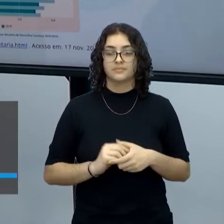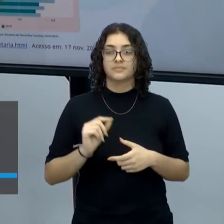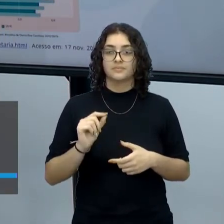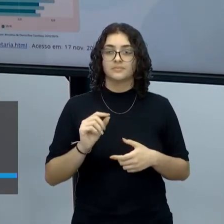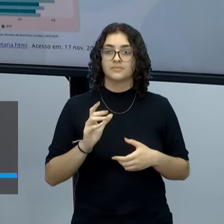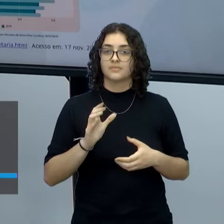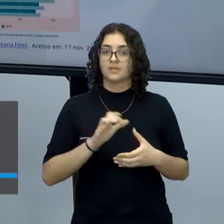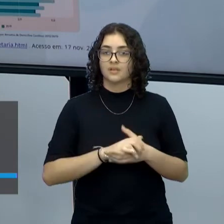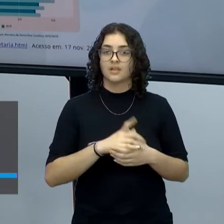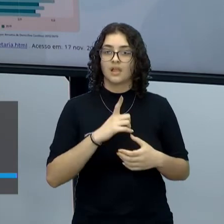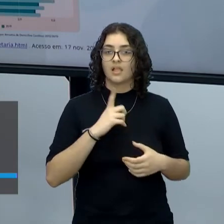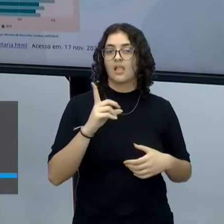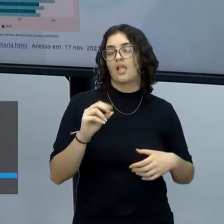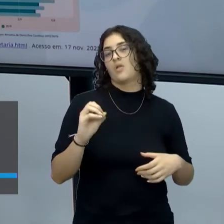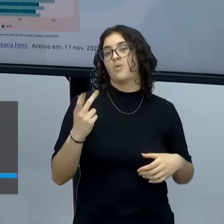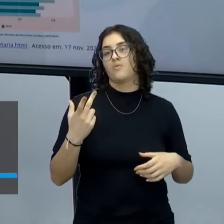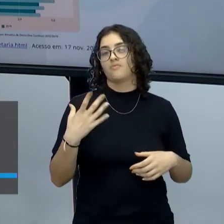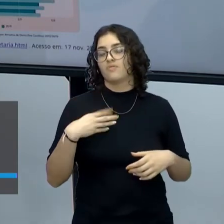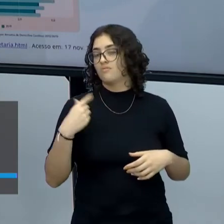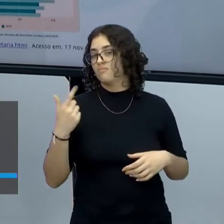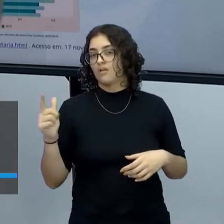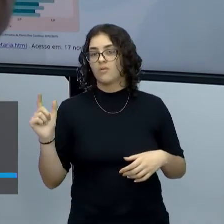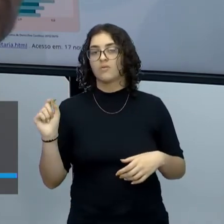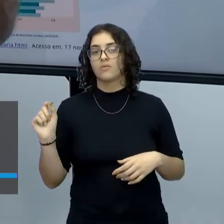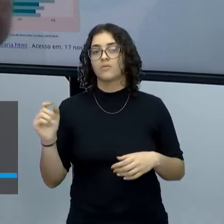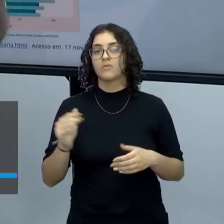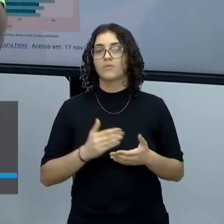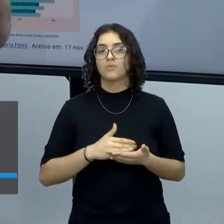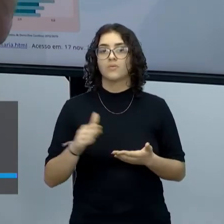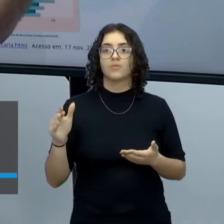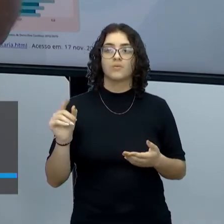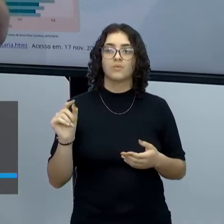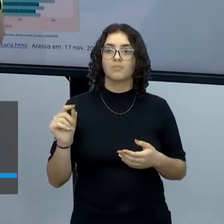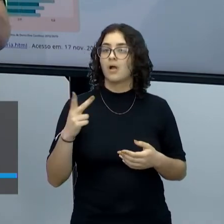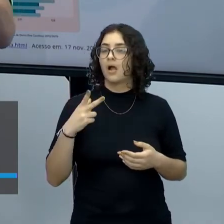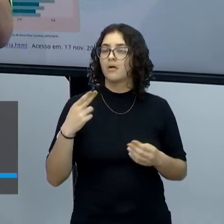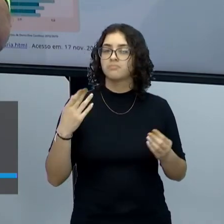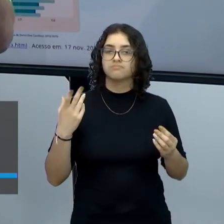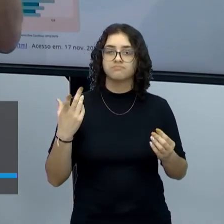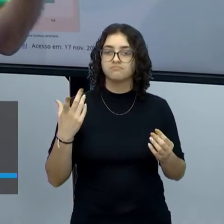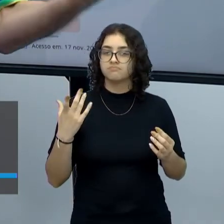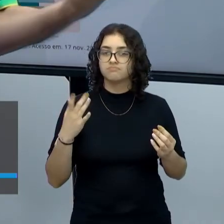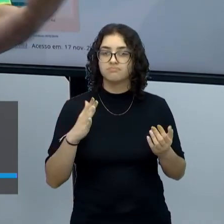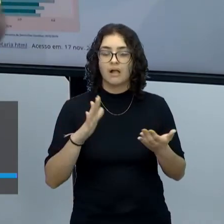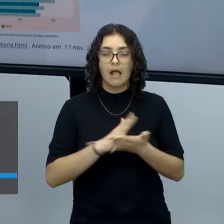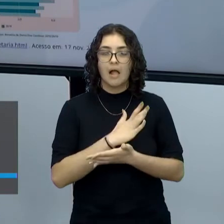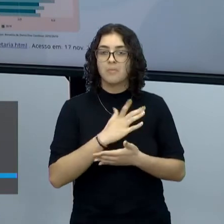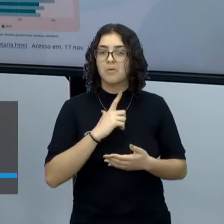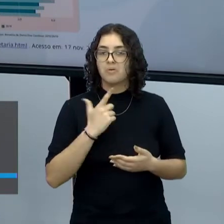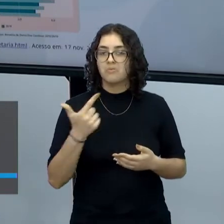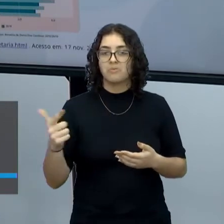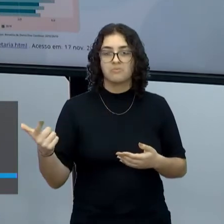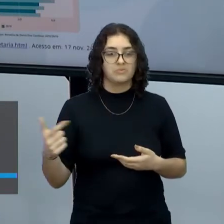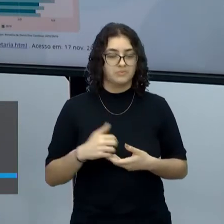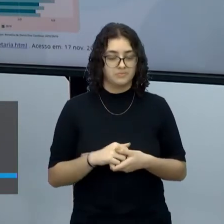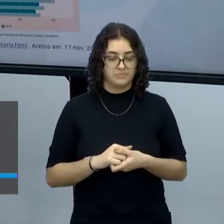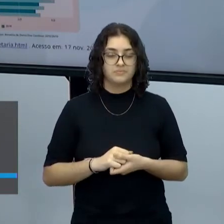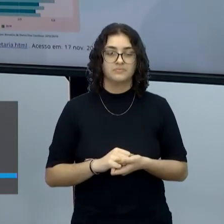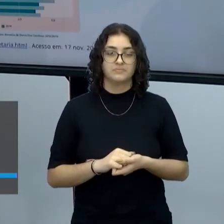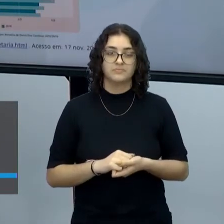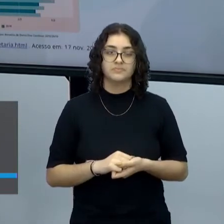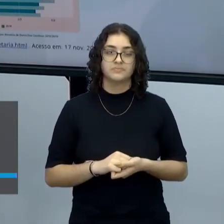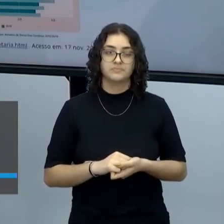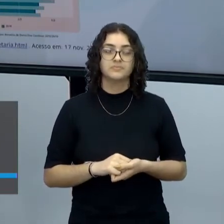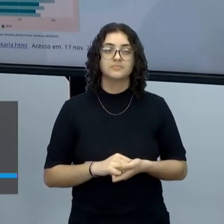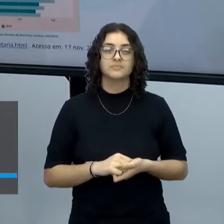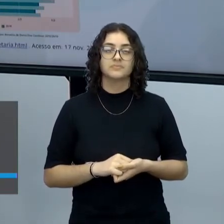tinham 10 ou mais filhos começa a ser praticamente nulo, assim, praticamente inexistente, né, esse tipo de casal.